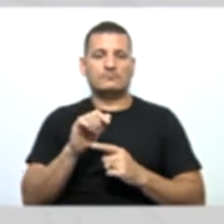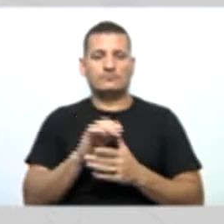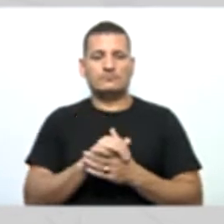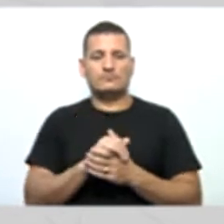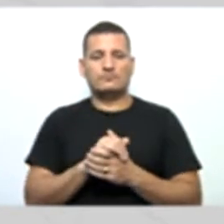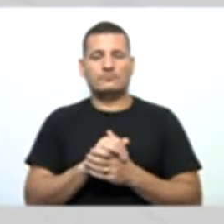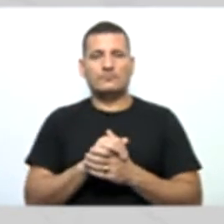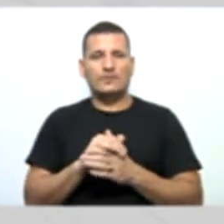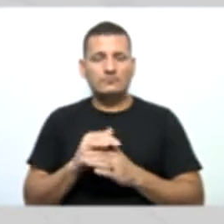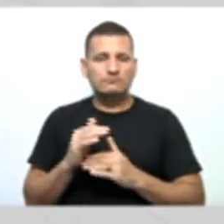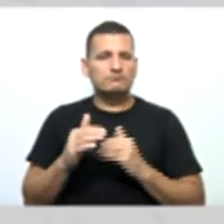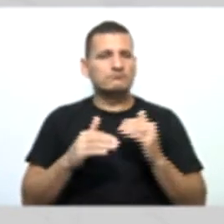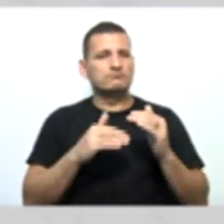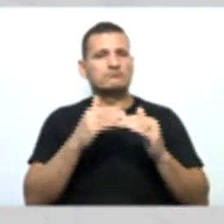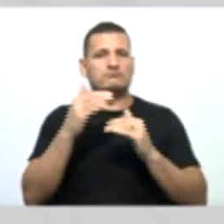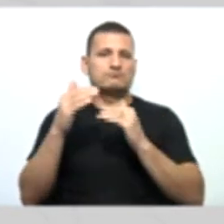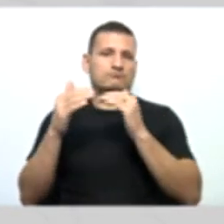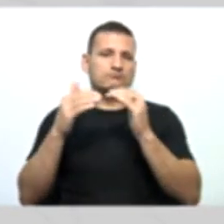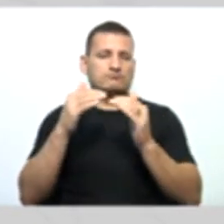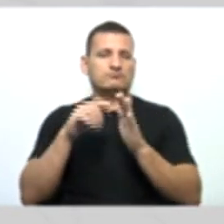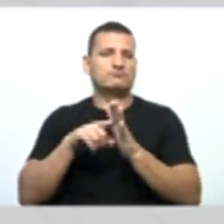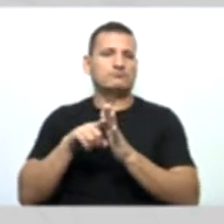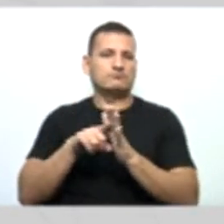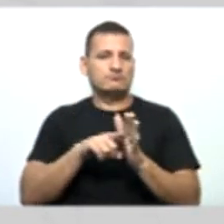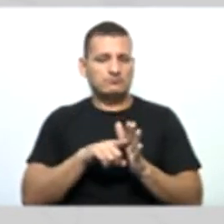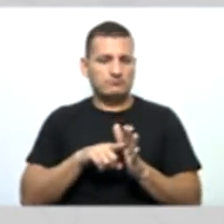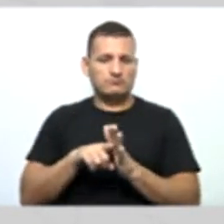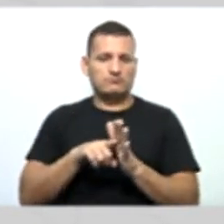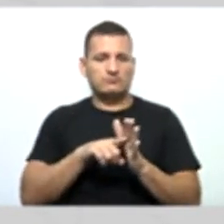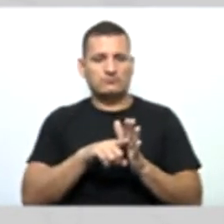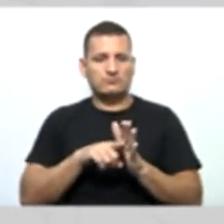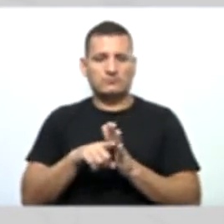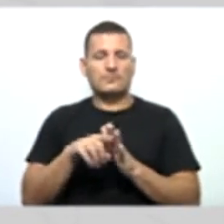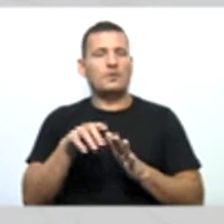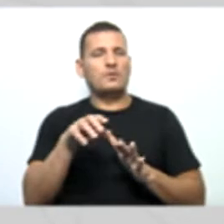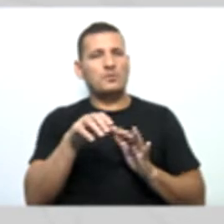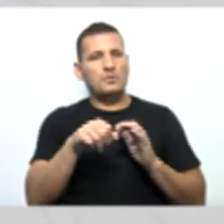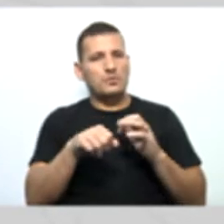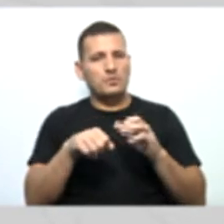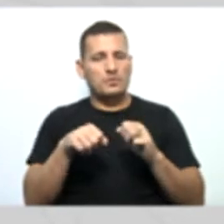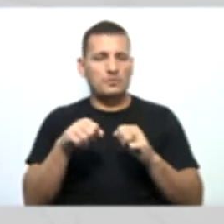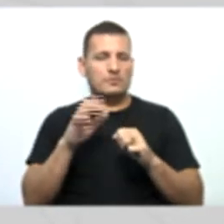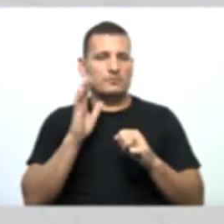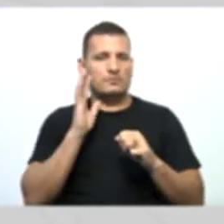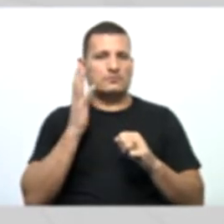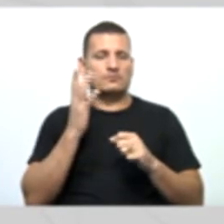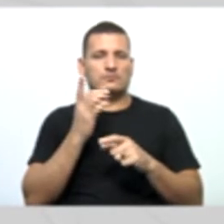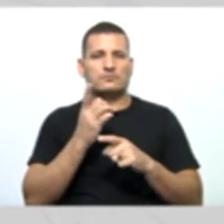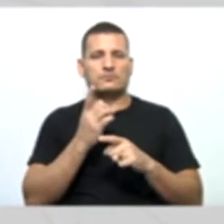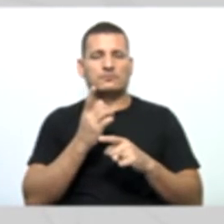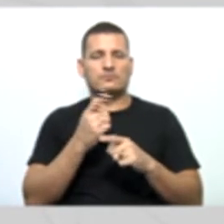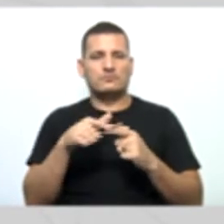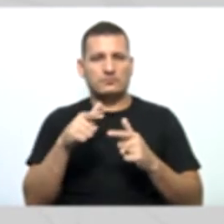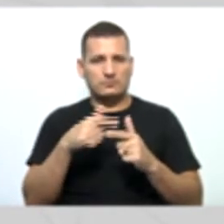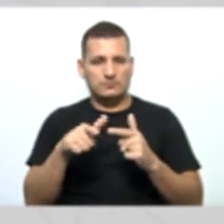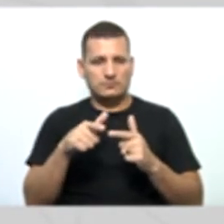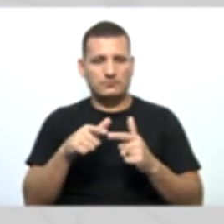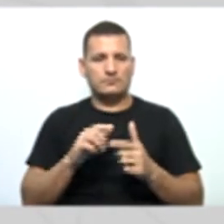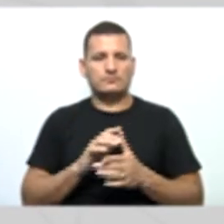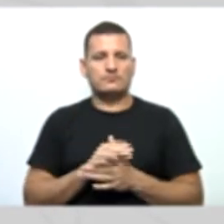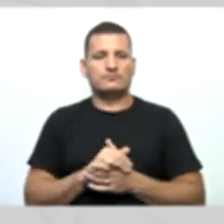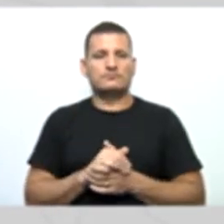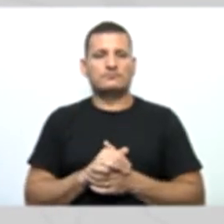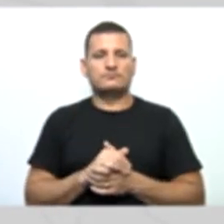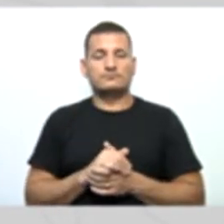posterior das pesquisas, exclusiva na busca da solução para os problemas para elas solucionados.